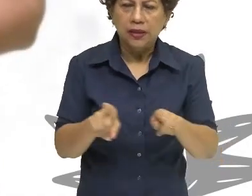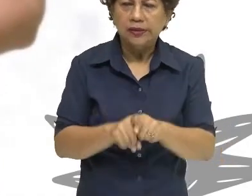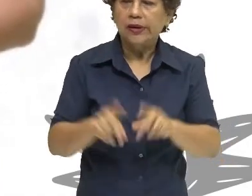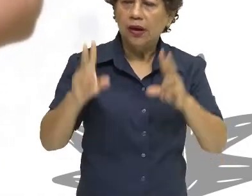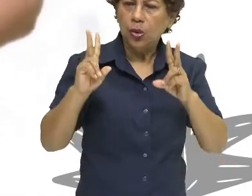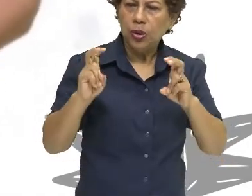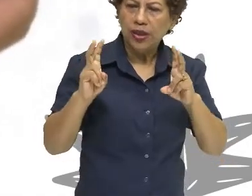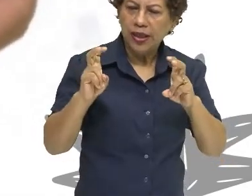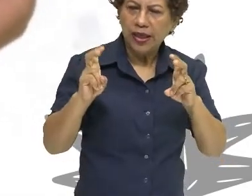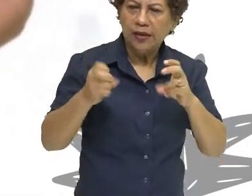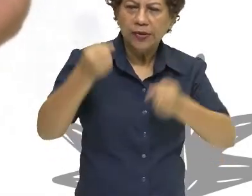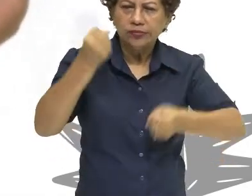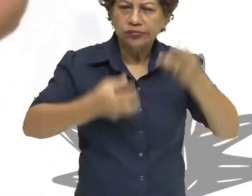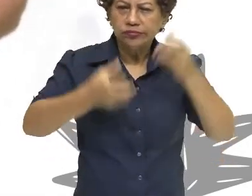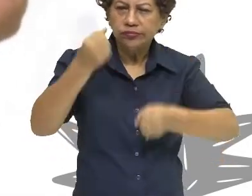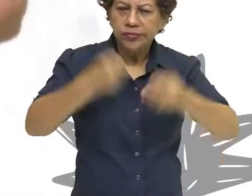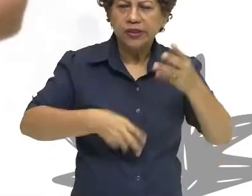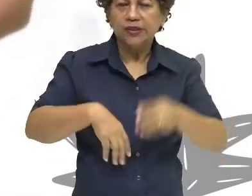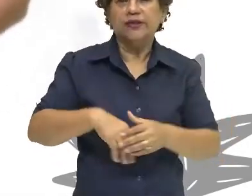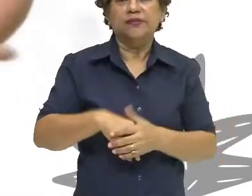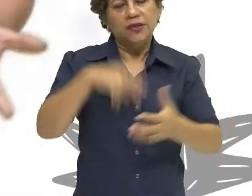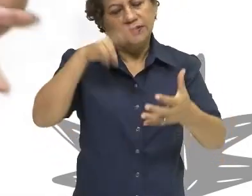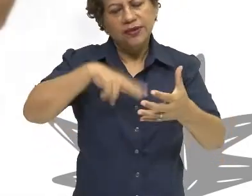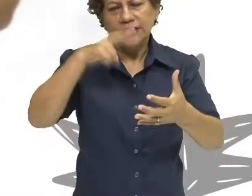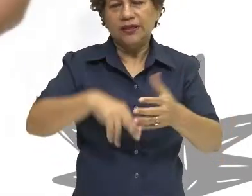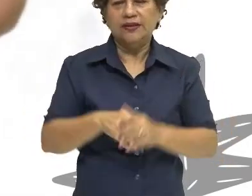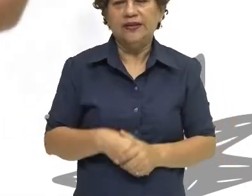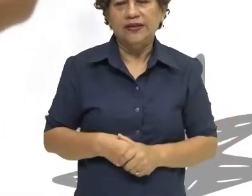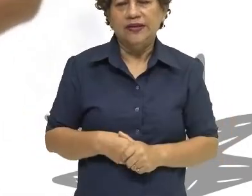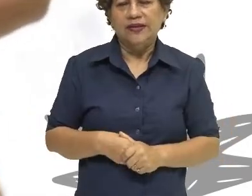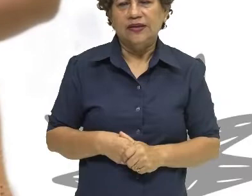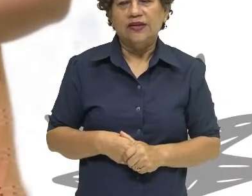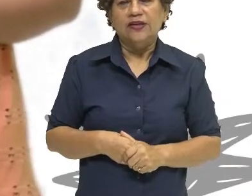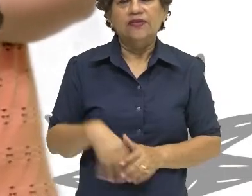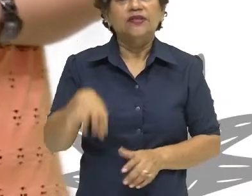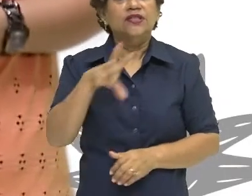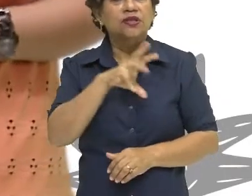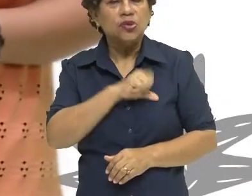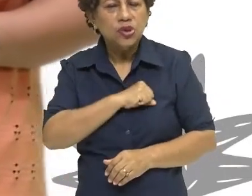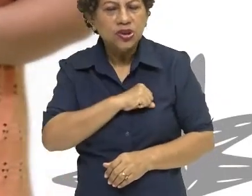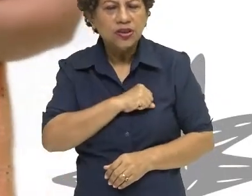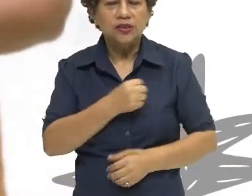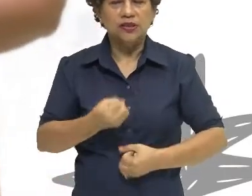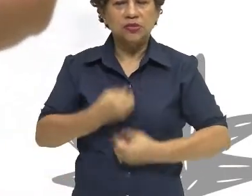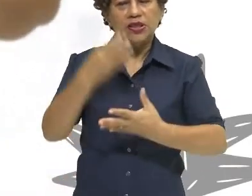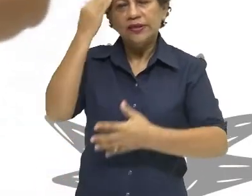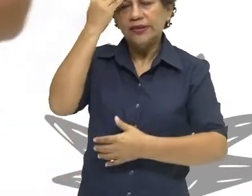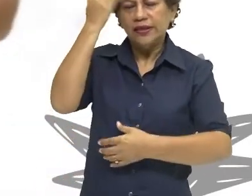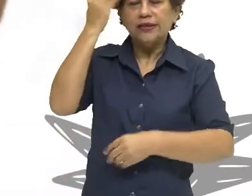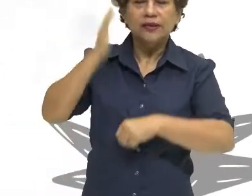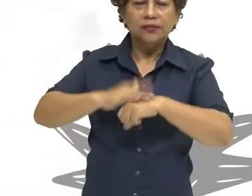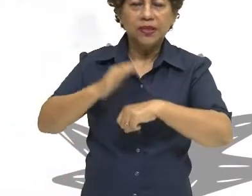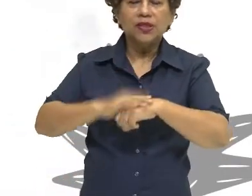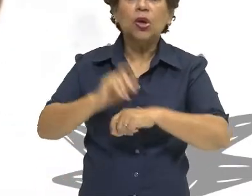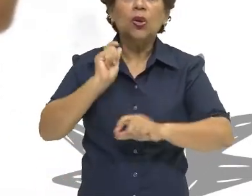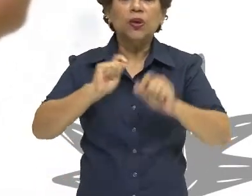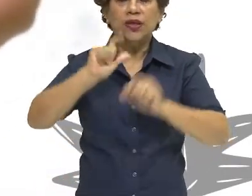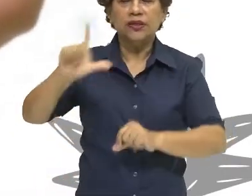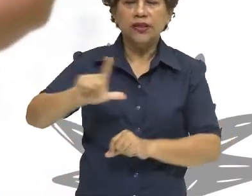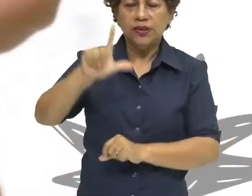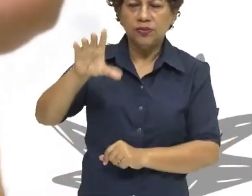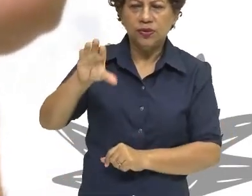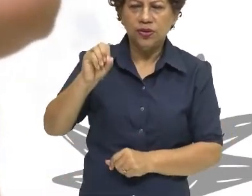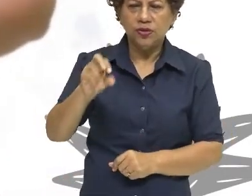está presente nesse texto, ok? Então, espero que vocês tenham gostado e entendido um pouquinho do que é a literatura de